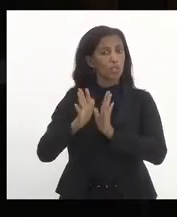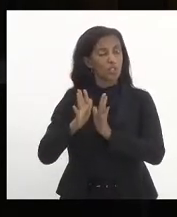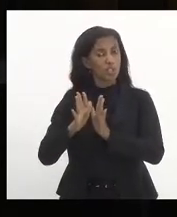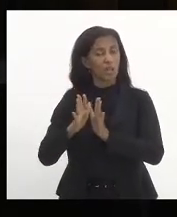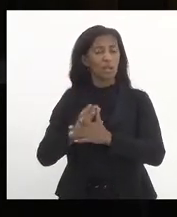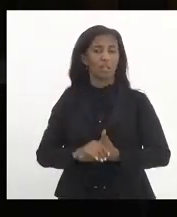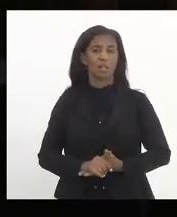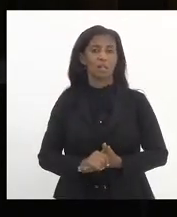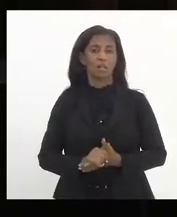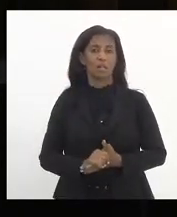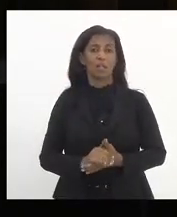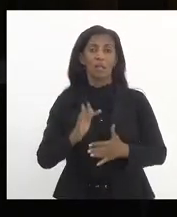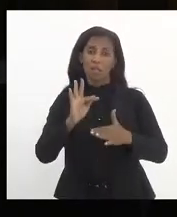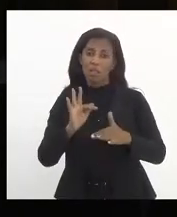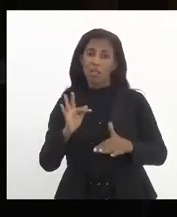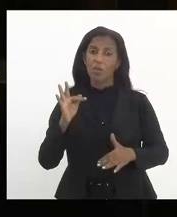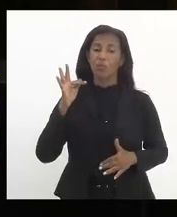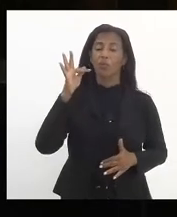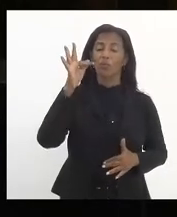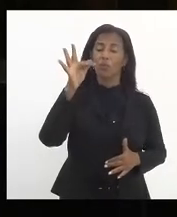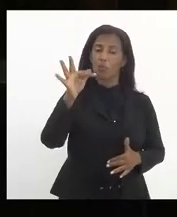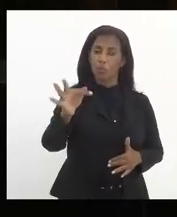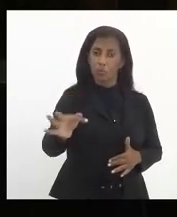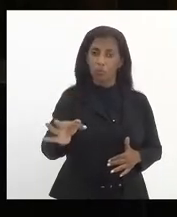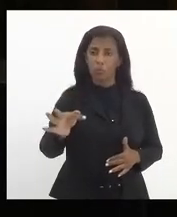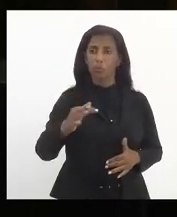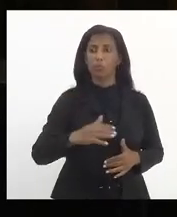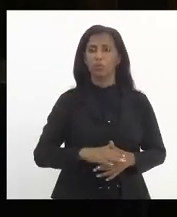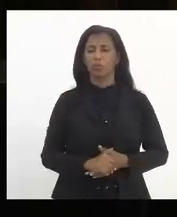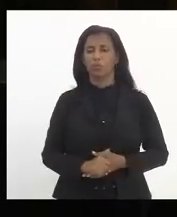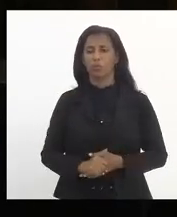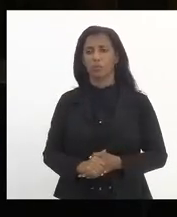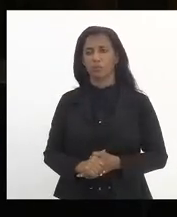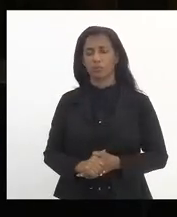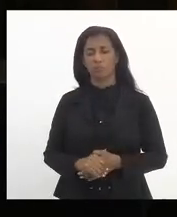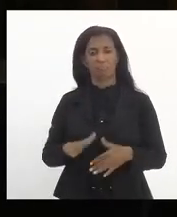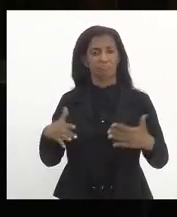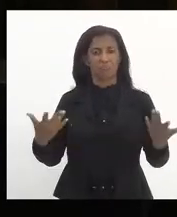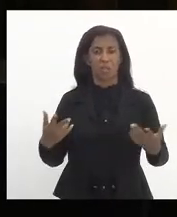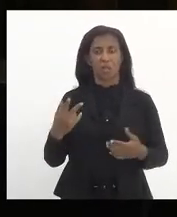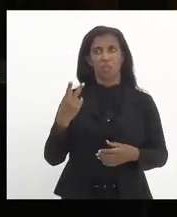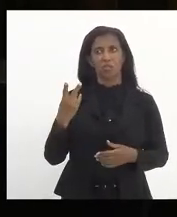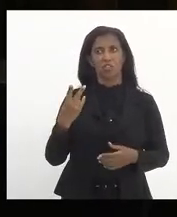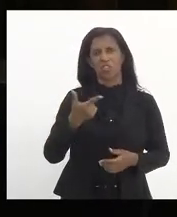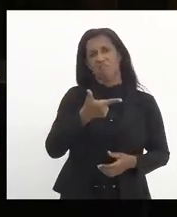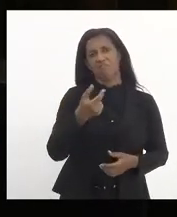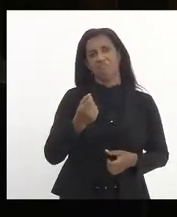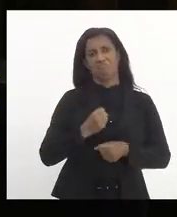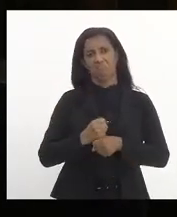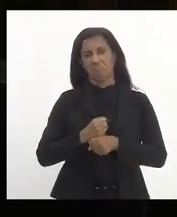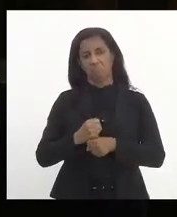avizinha no futuro próximo, que diria aí de 2 décadas.